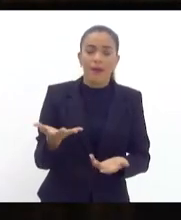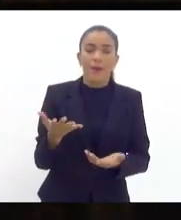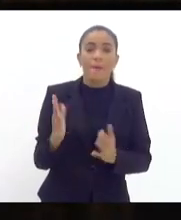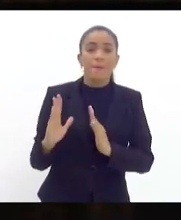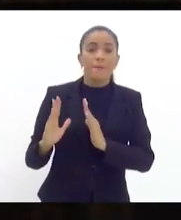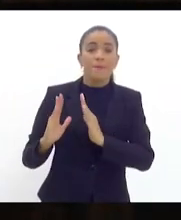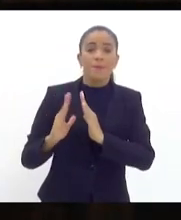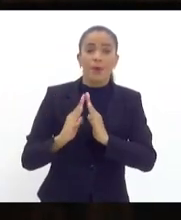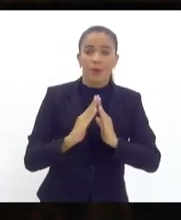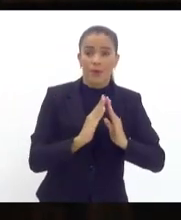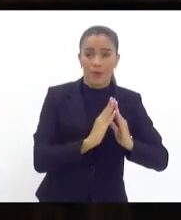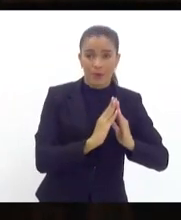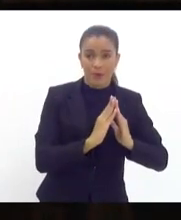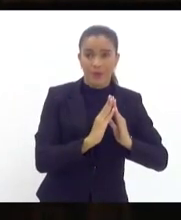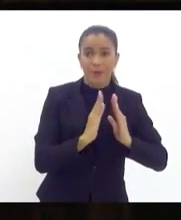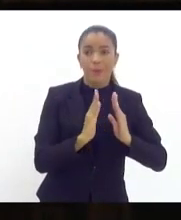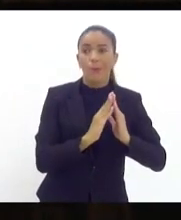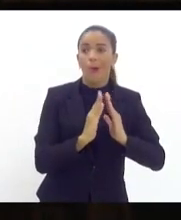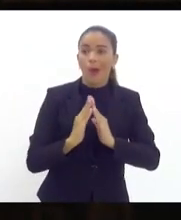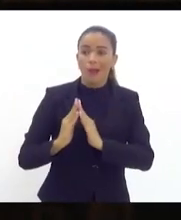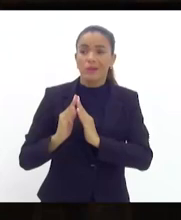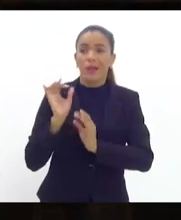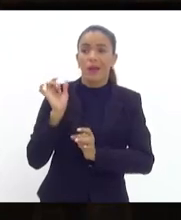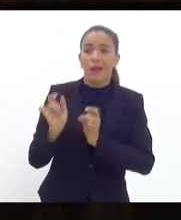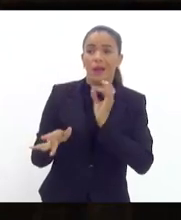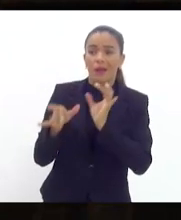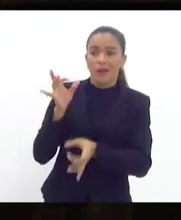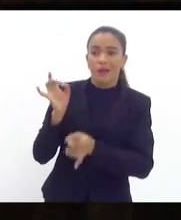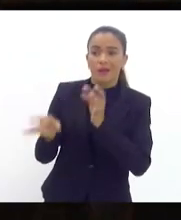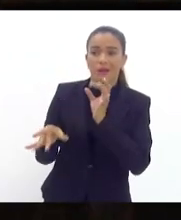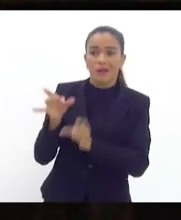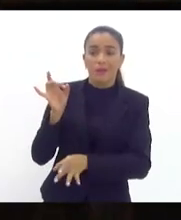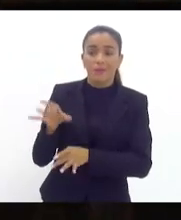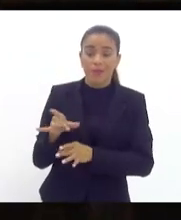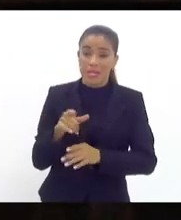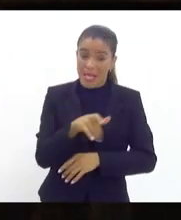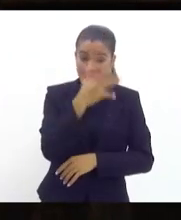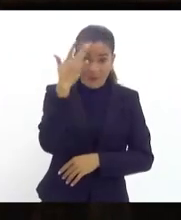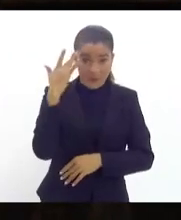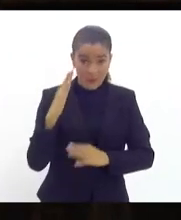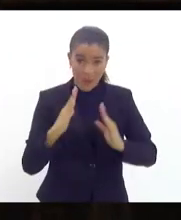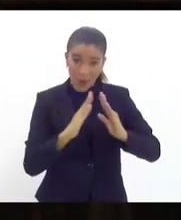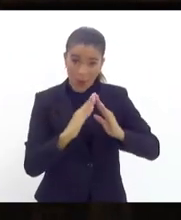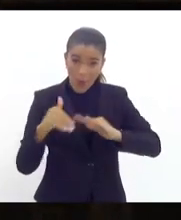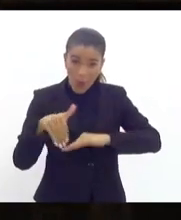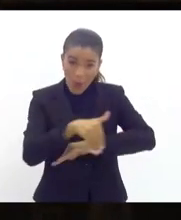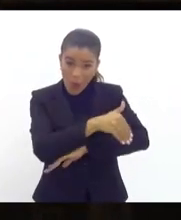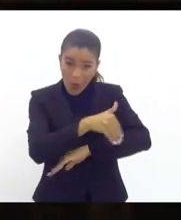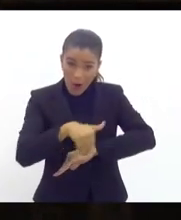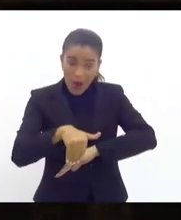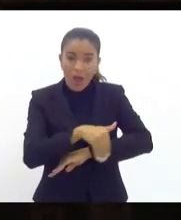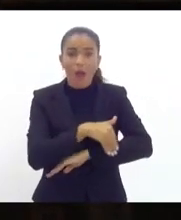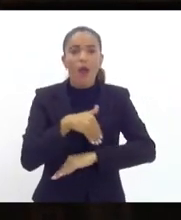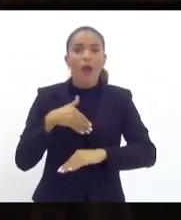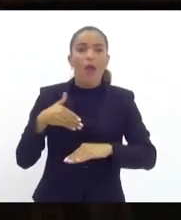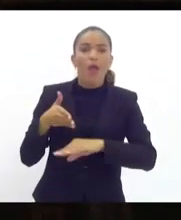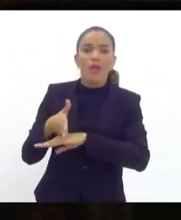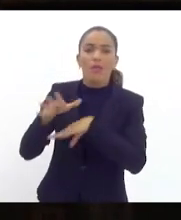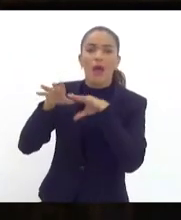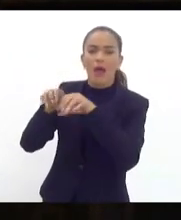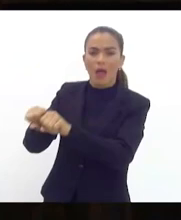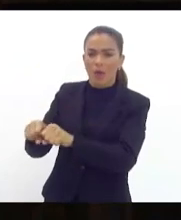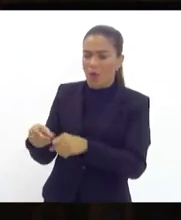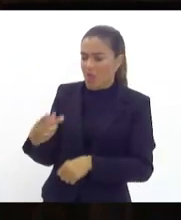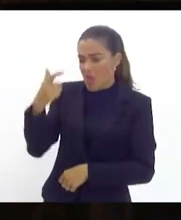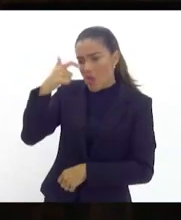moradias que são abandonadas e esses moradores de rua eles entram e a gente vai lá e fala pô